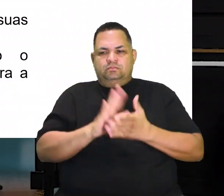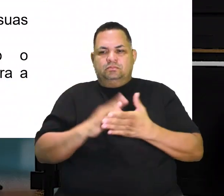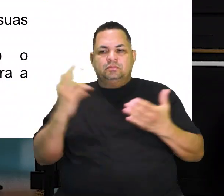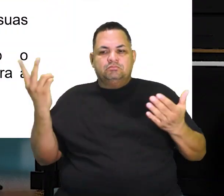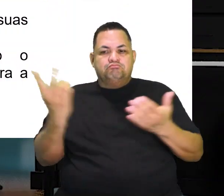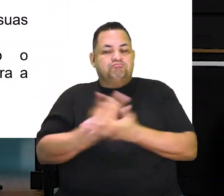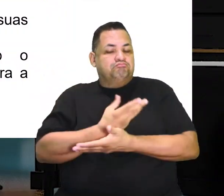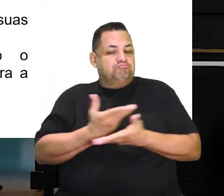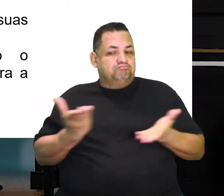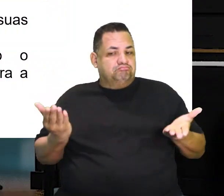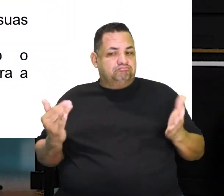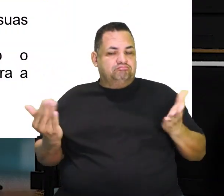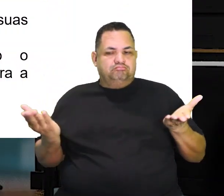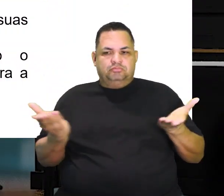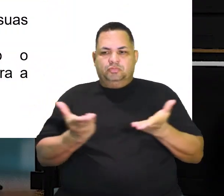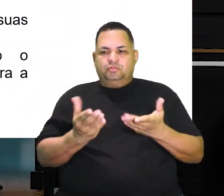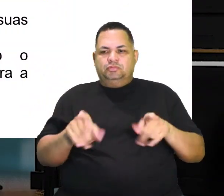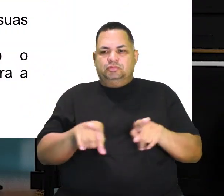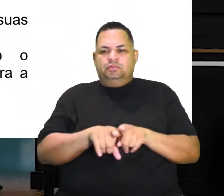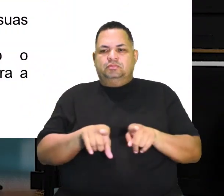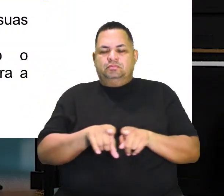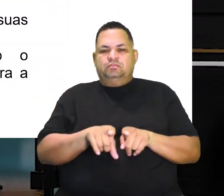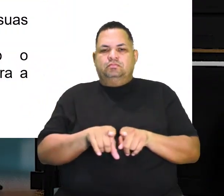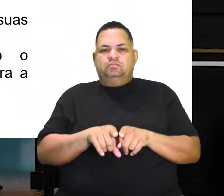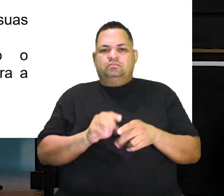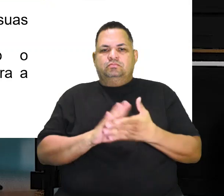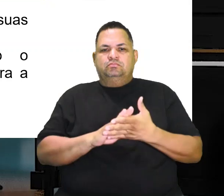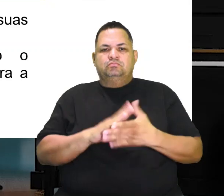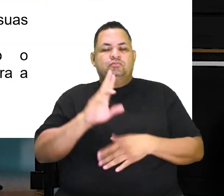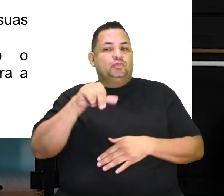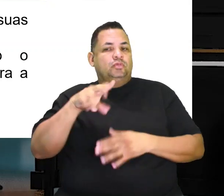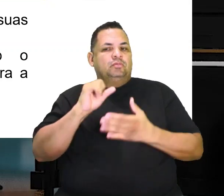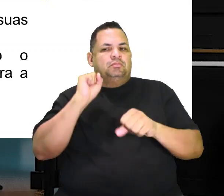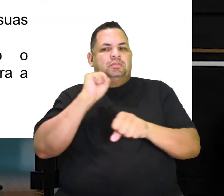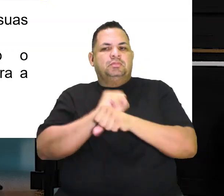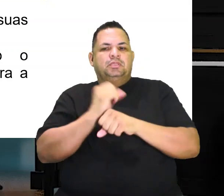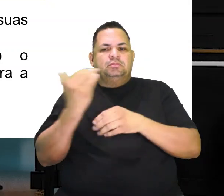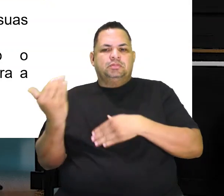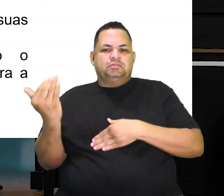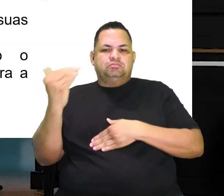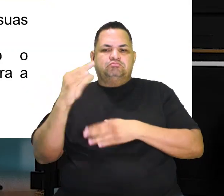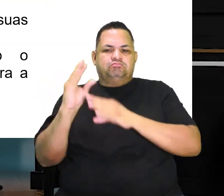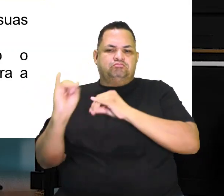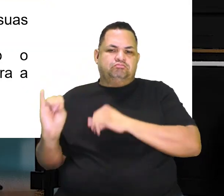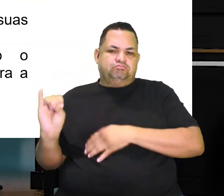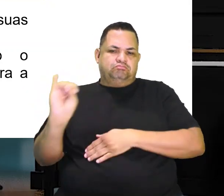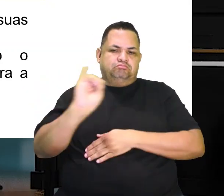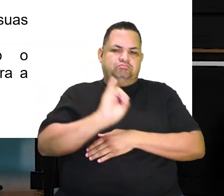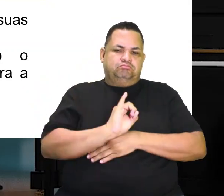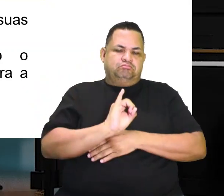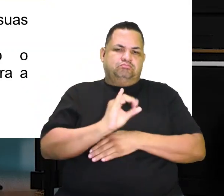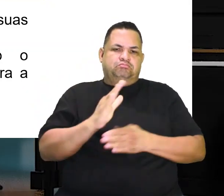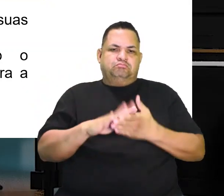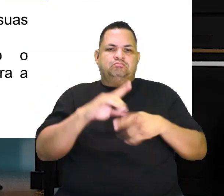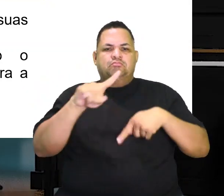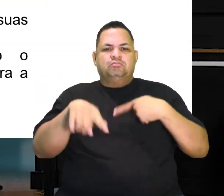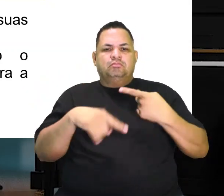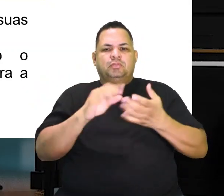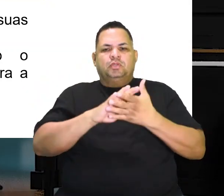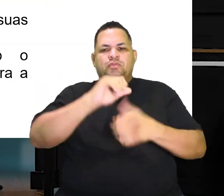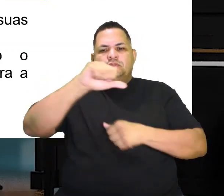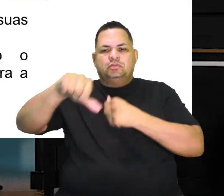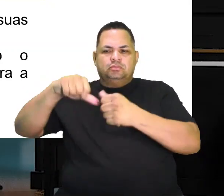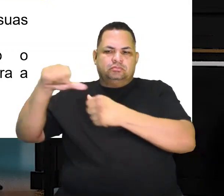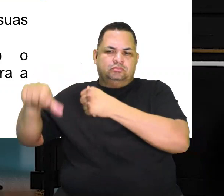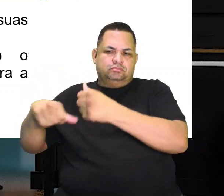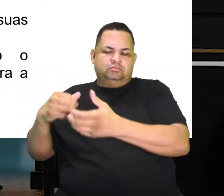a atualidade, essas migrações, né? As pessoas não param nunca de migrarem, vão para um estado, depois vão para outro.